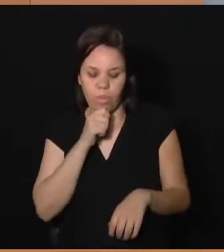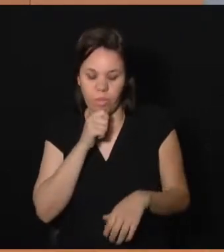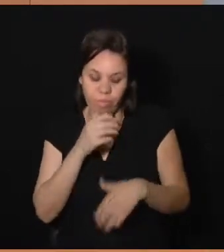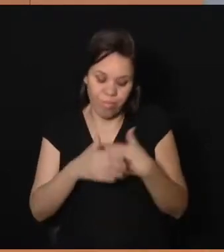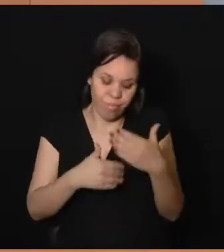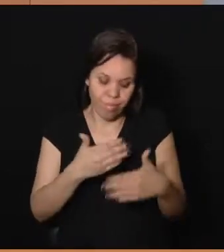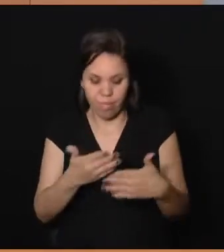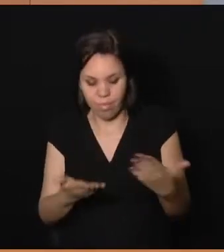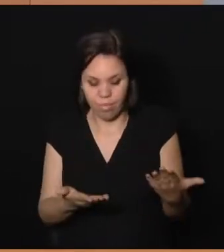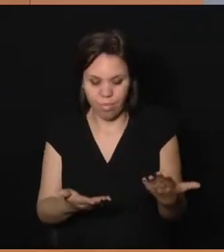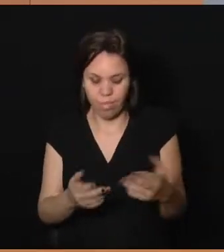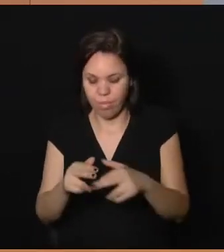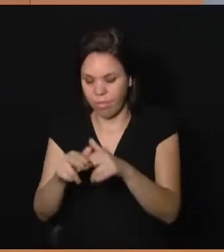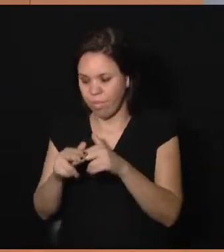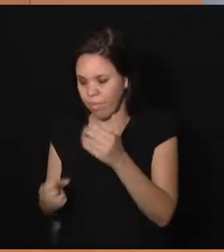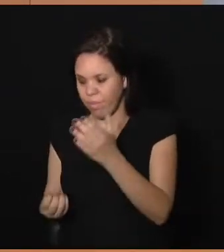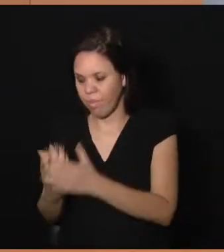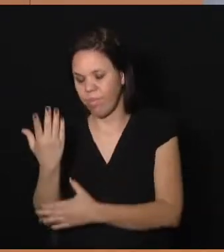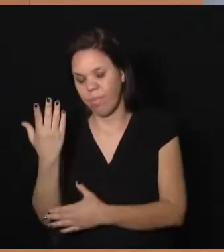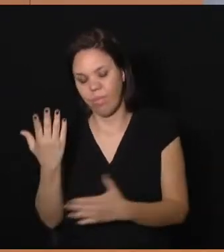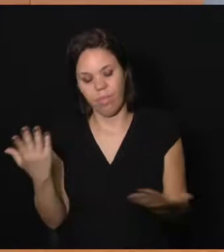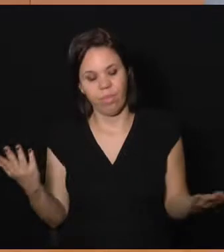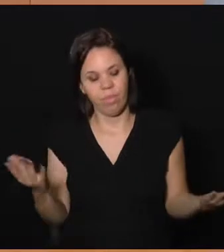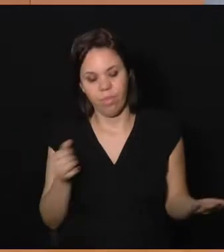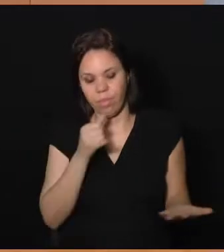fatores, né? Fatores